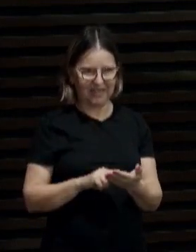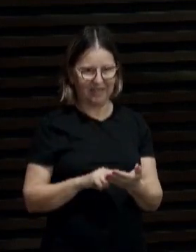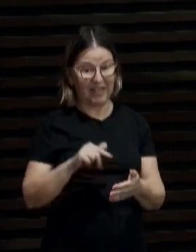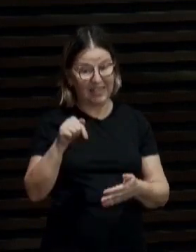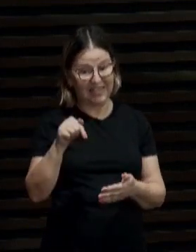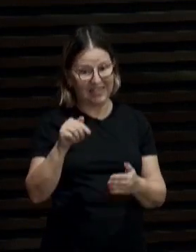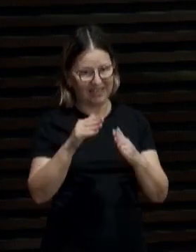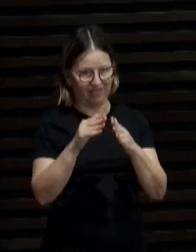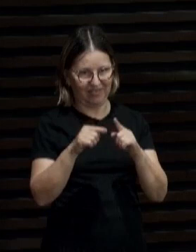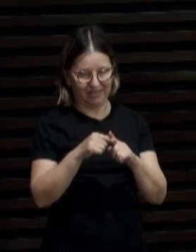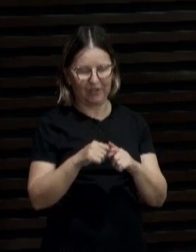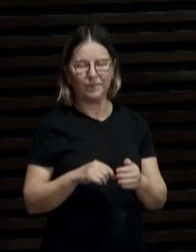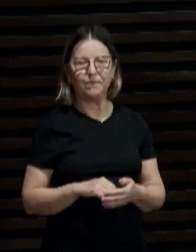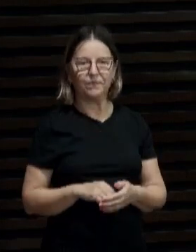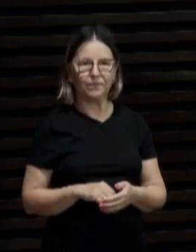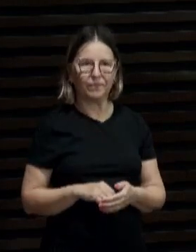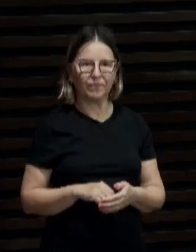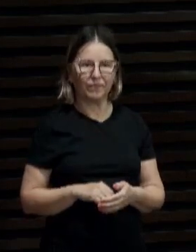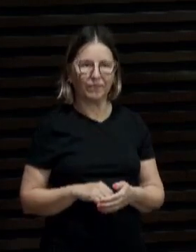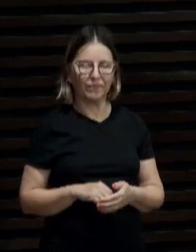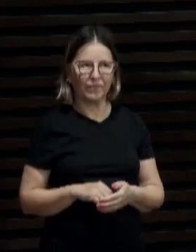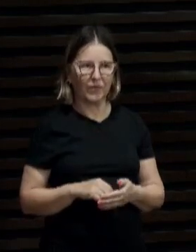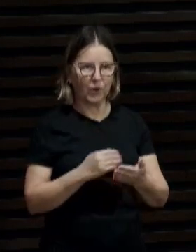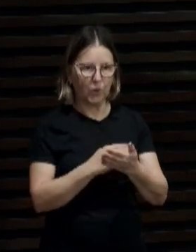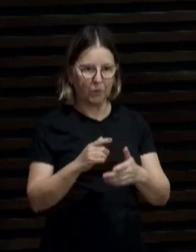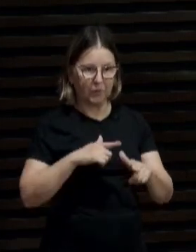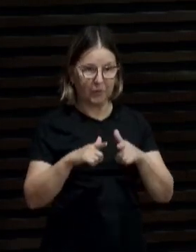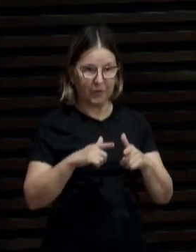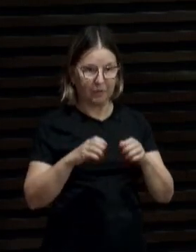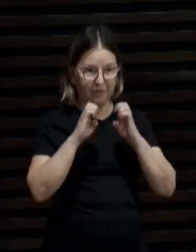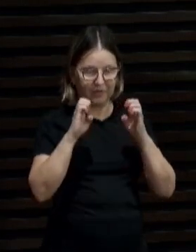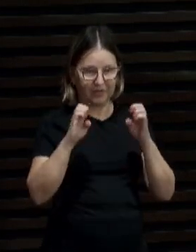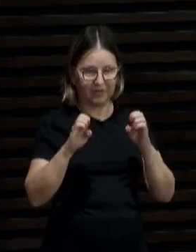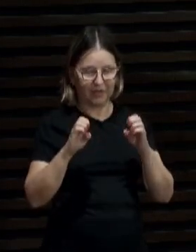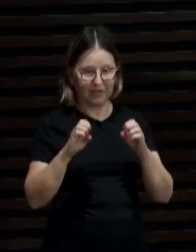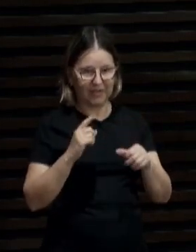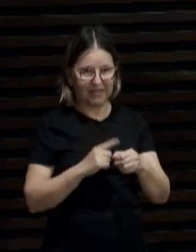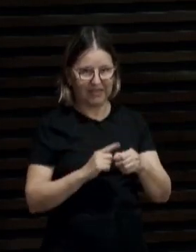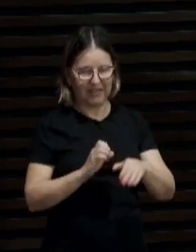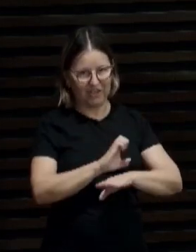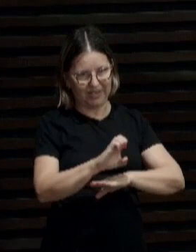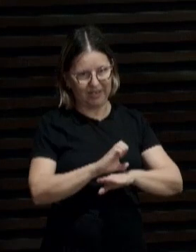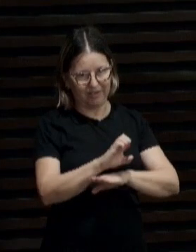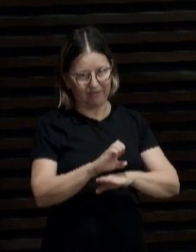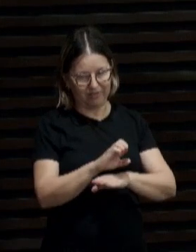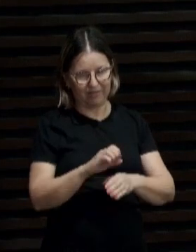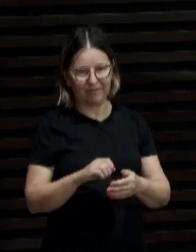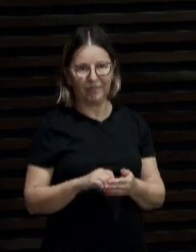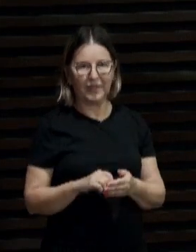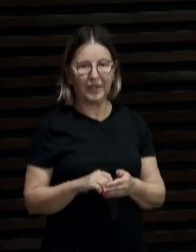Laodiceia. A partir do trabalho evangelístico em Éfeso, as outras igrejas da Ásia